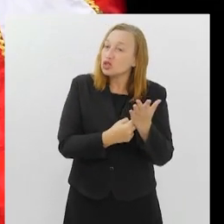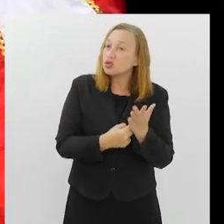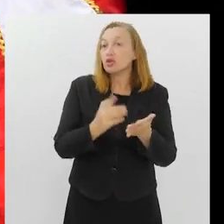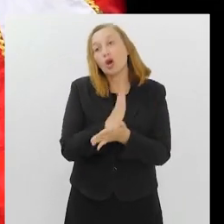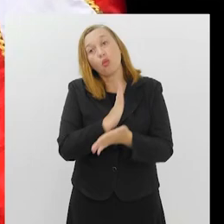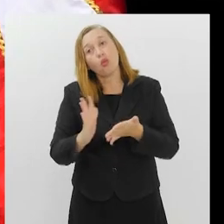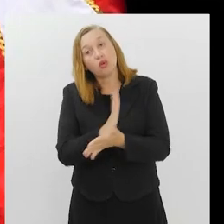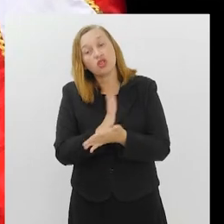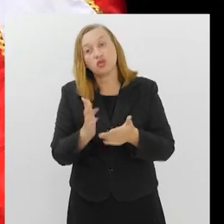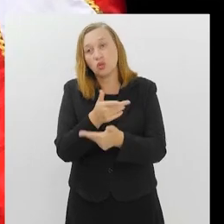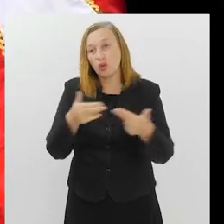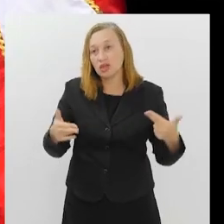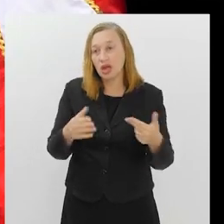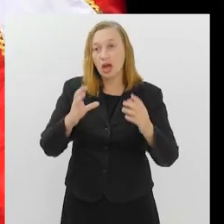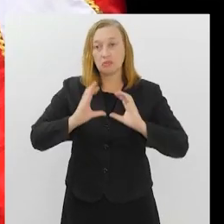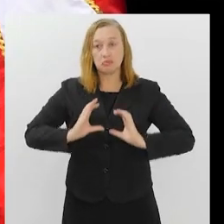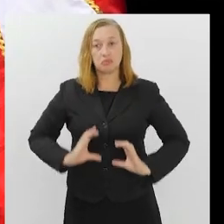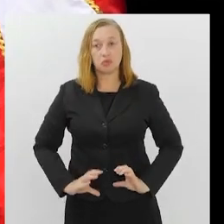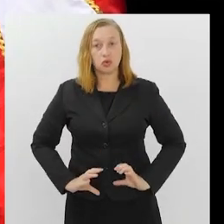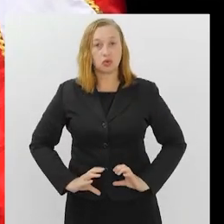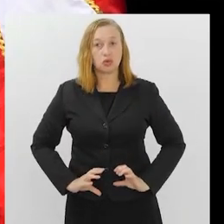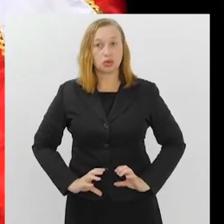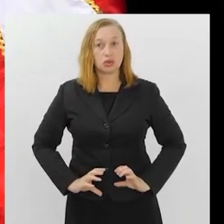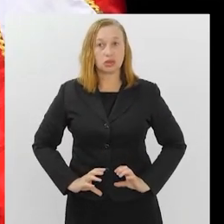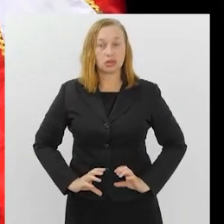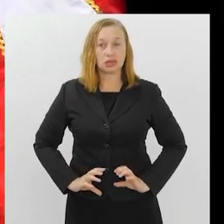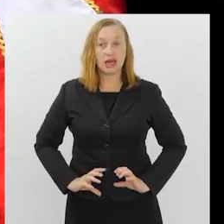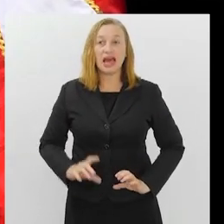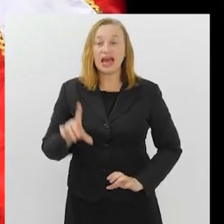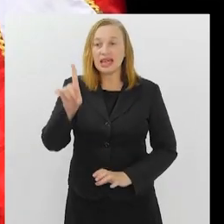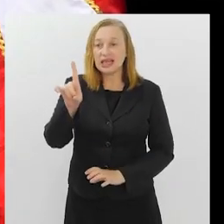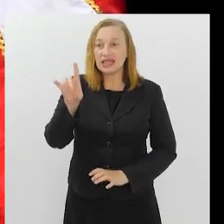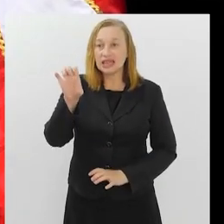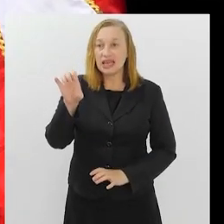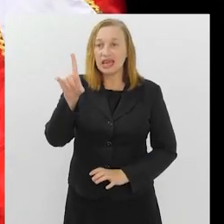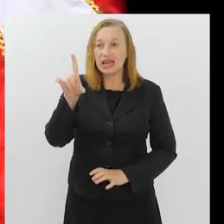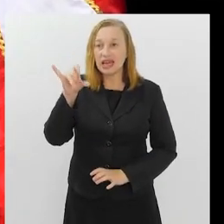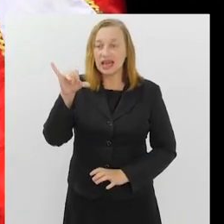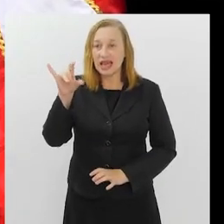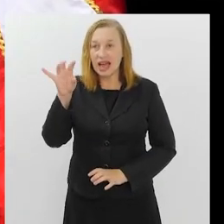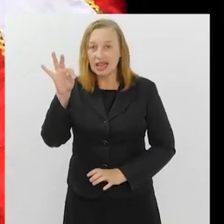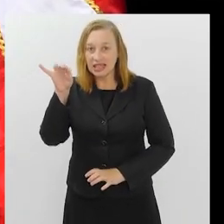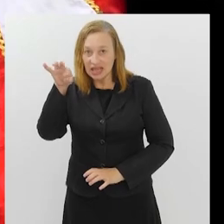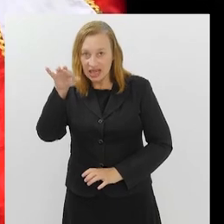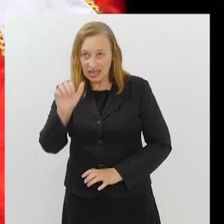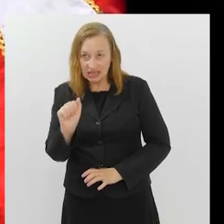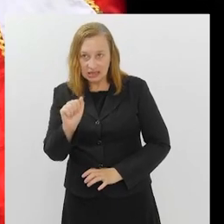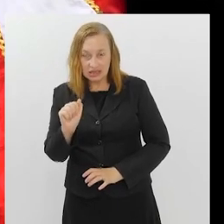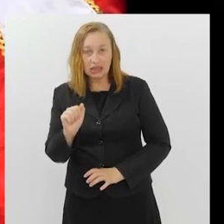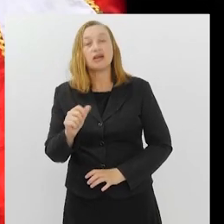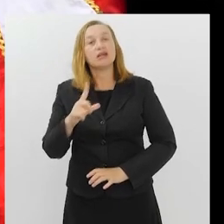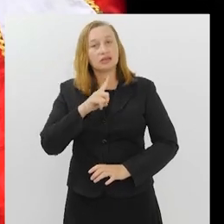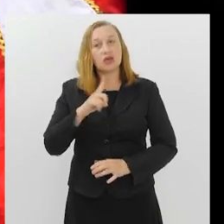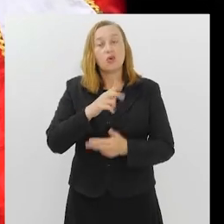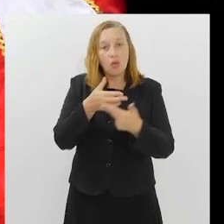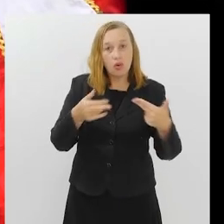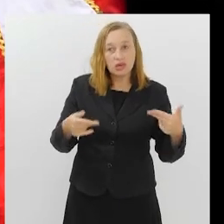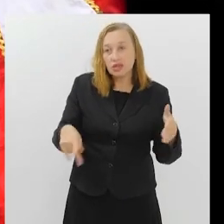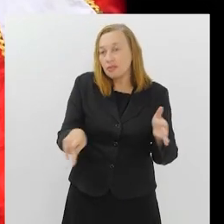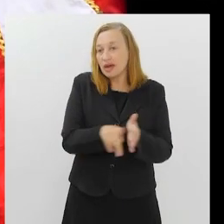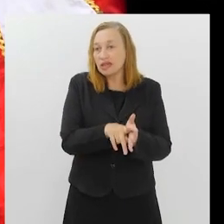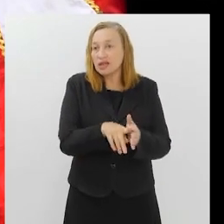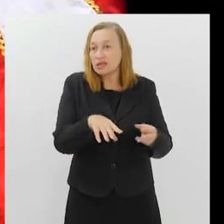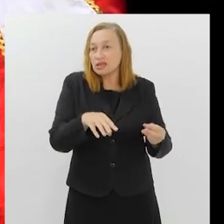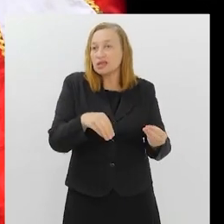balé me ajudou muito em muitas coisas: a postura, parada, delicadeza, que tem várias coisas da arte do casal de mestre porta-bandeira que também